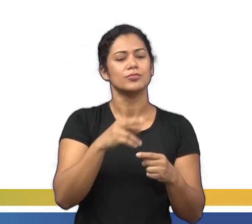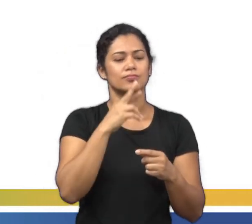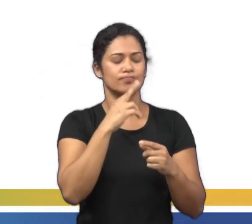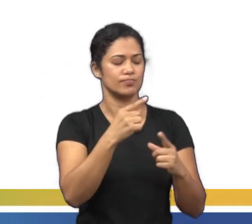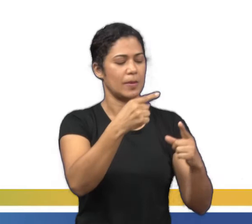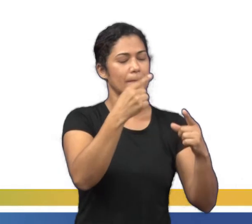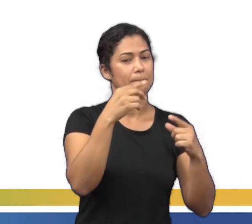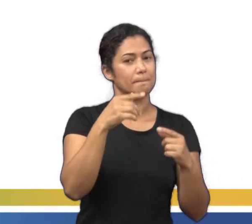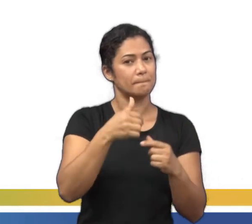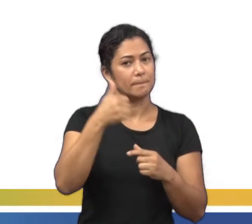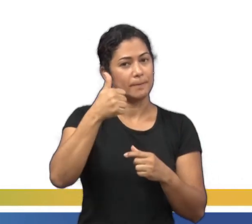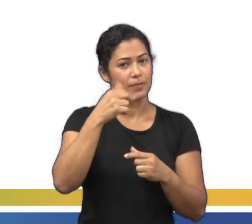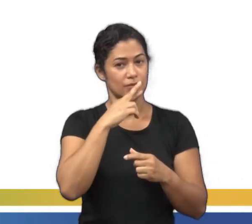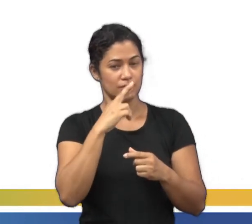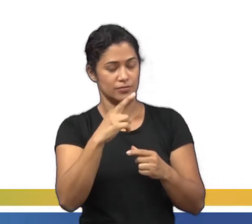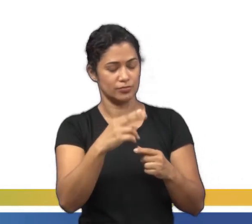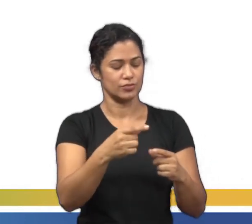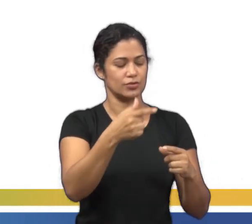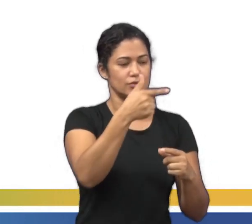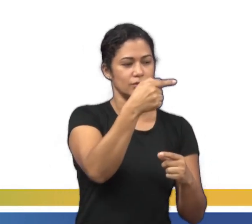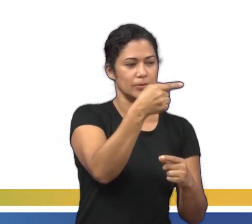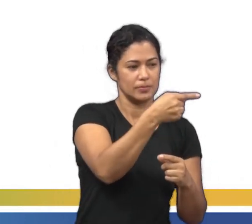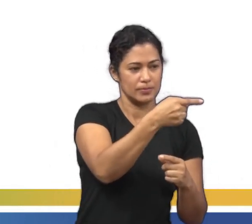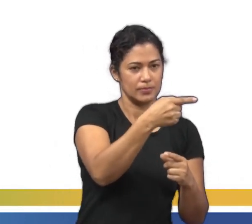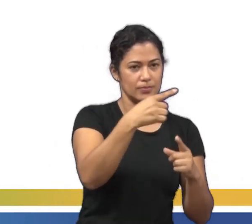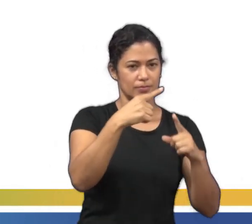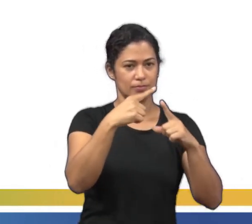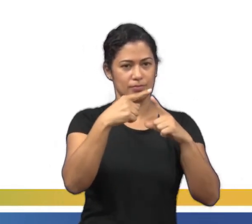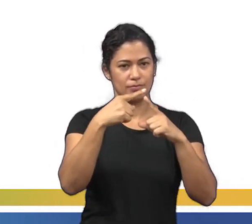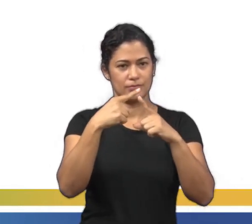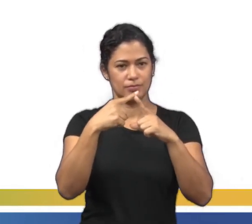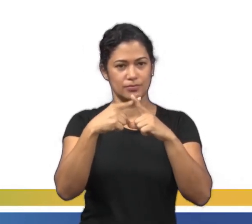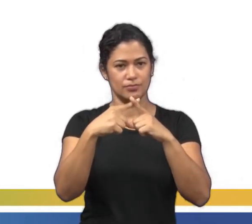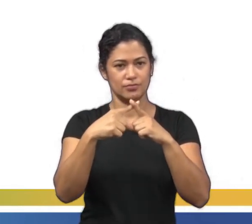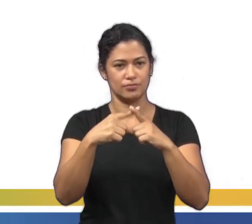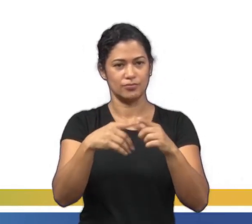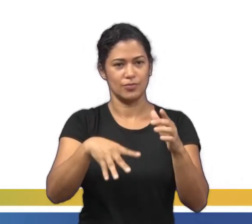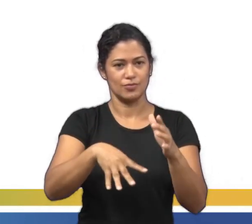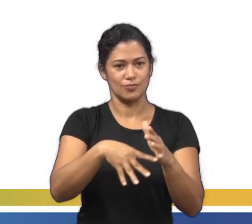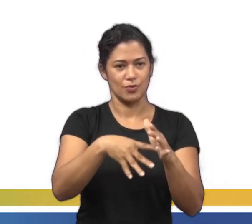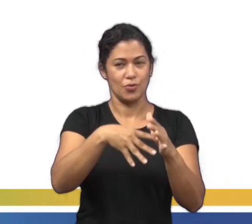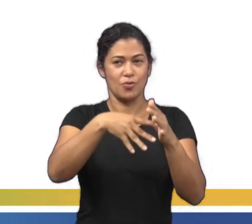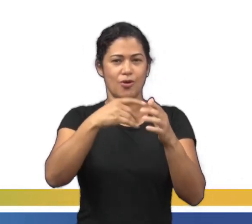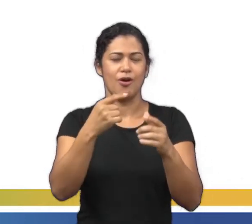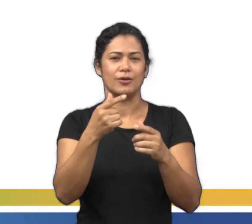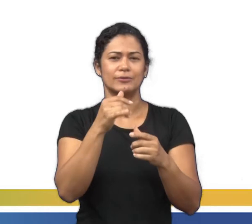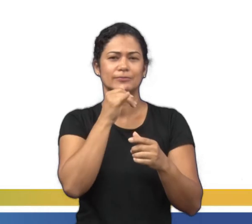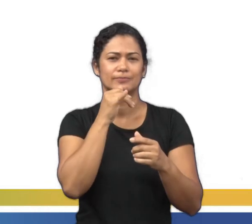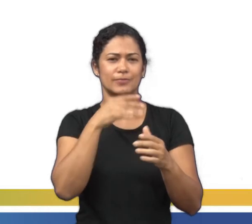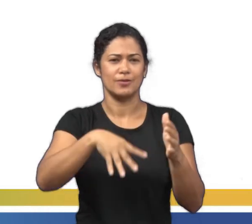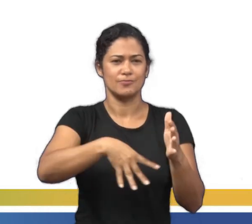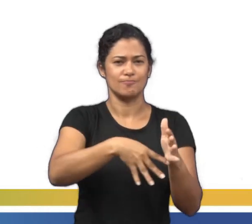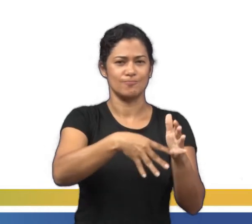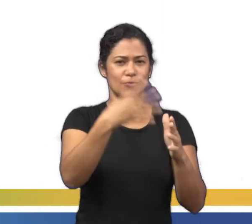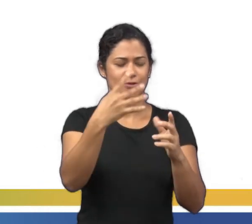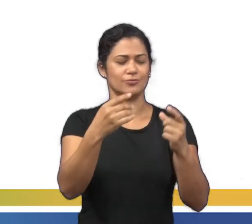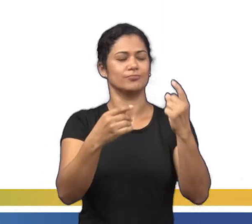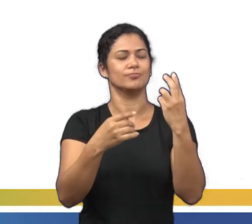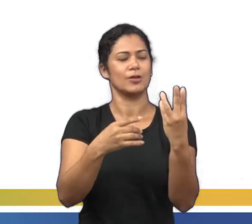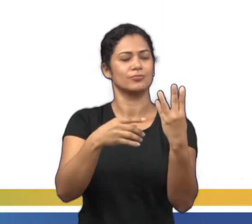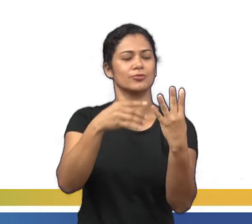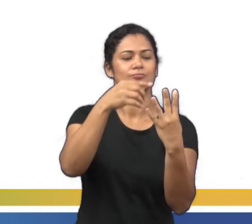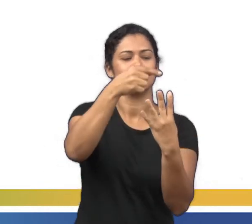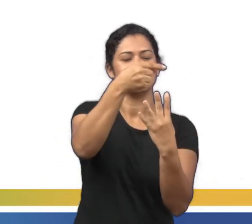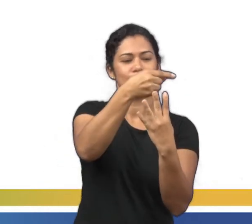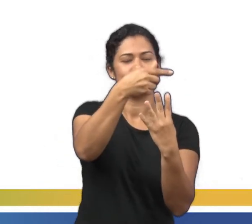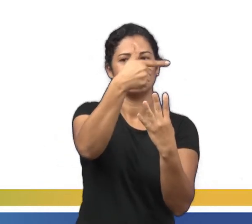vezes menos 2 vezes menos 2. Lembra que eu falei para vocês, quando o meu índice é par, resultado